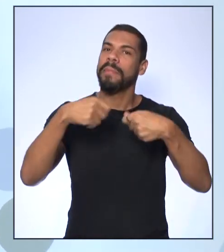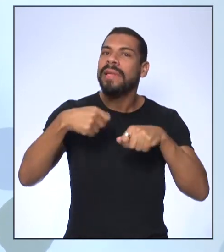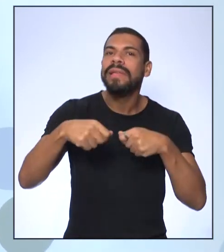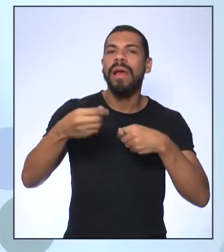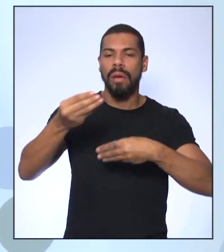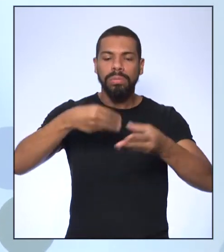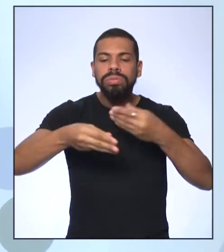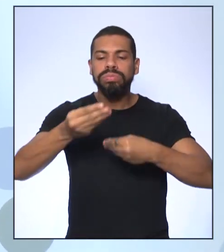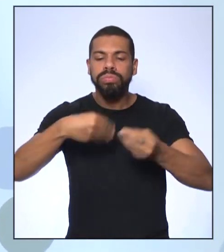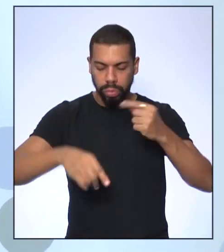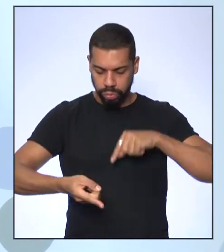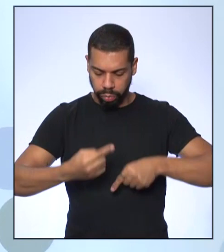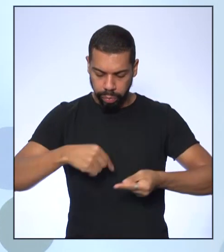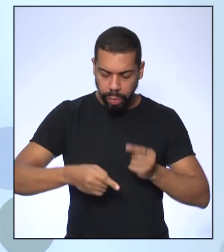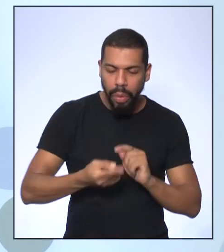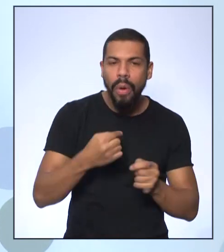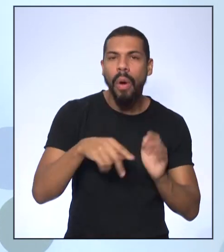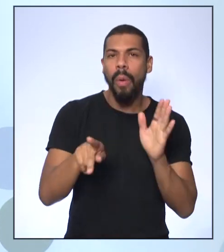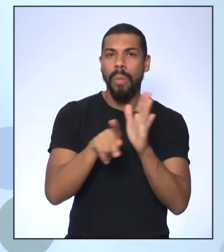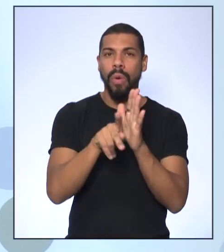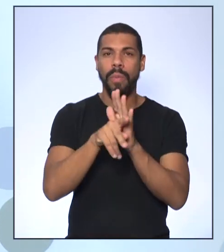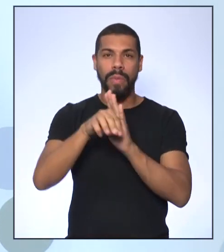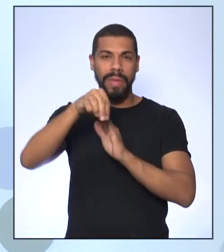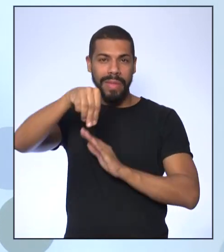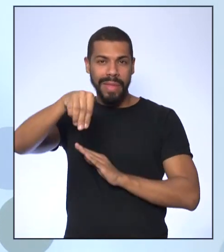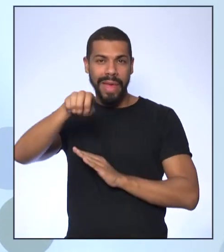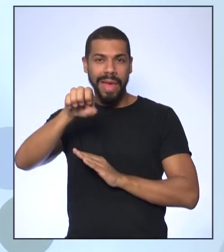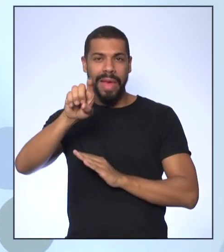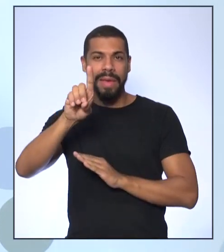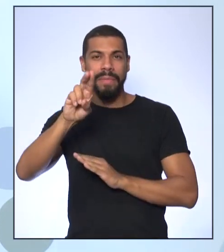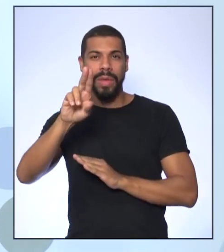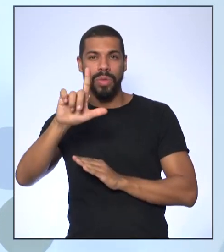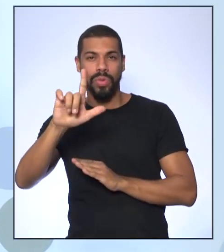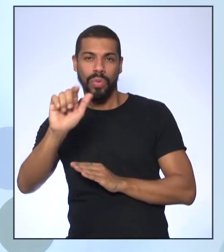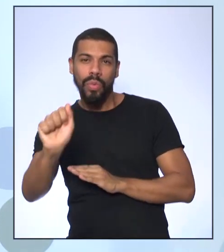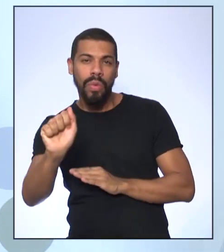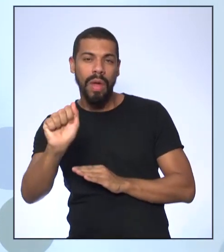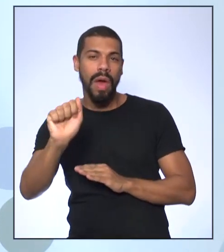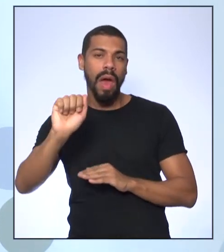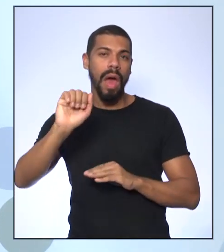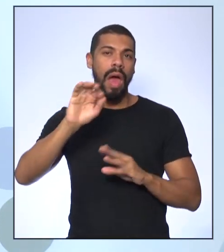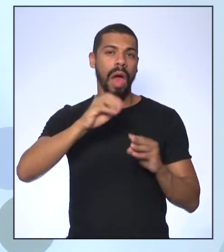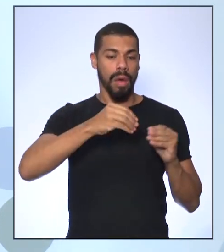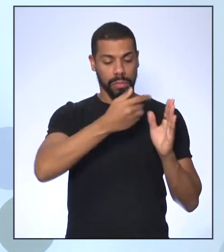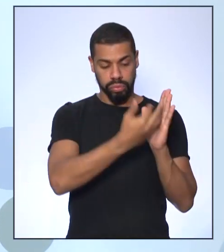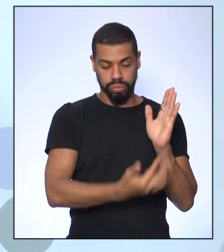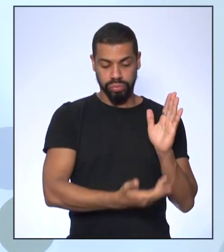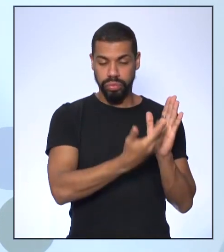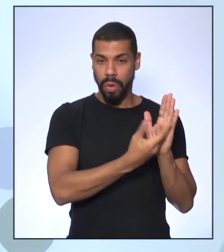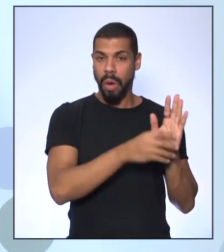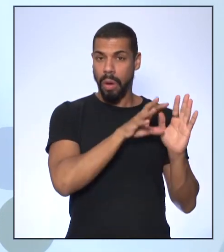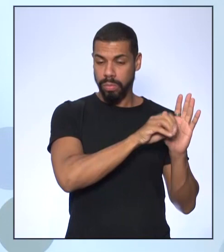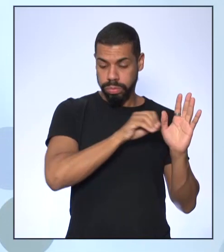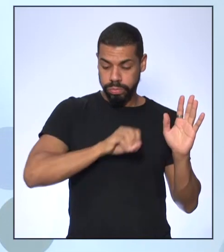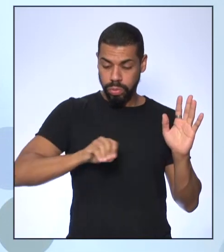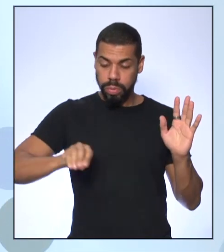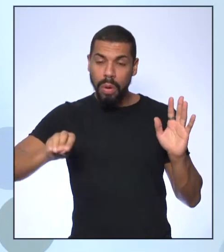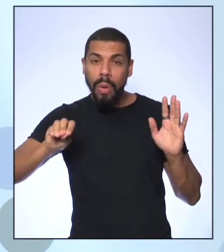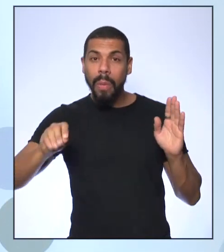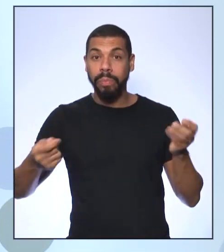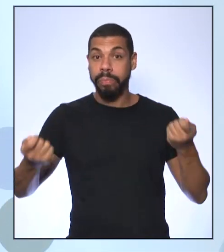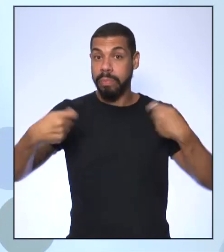lá na medula. Essas células, então, elas carregam oxigênio para outras partes do corpo, para outras células, né, que necessitam